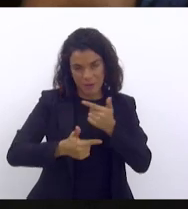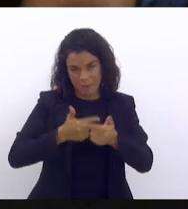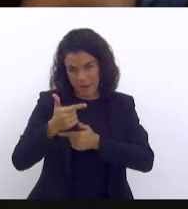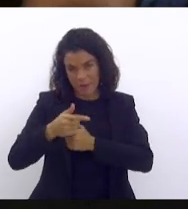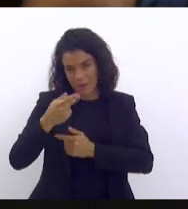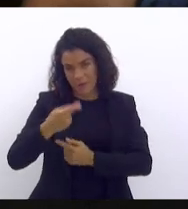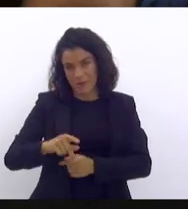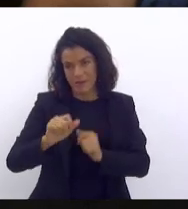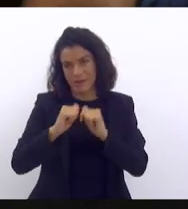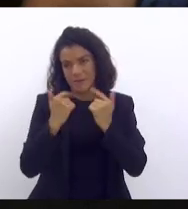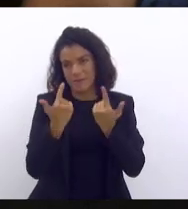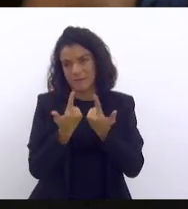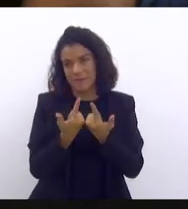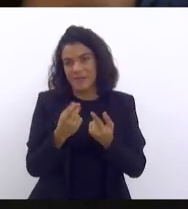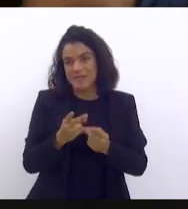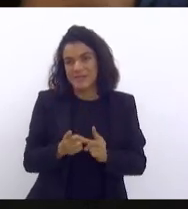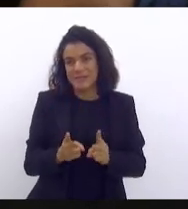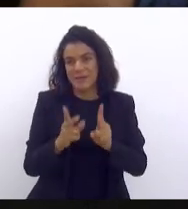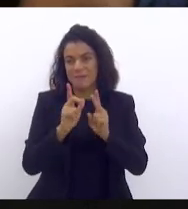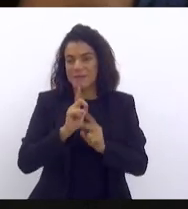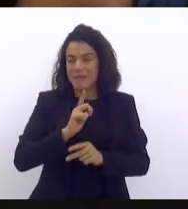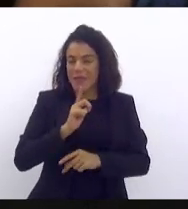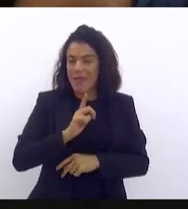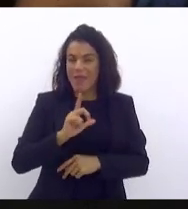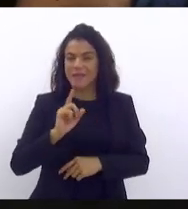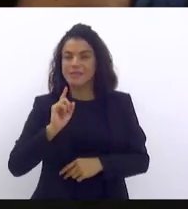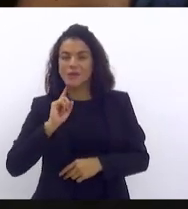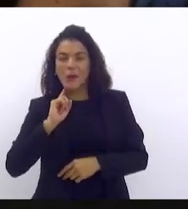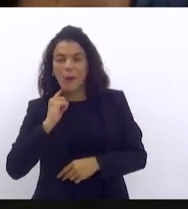casa, sobretudo quando o tema é contaminação,